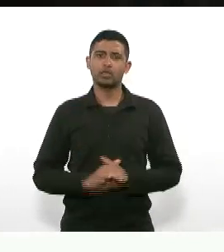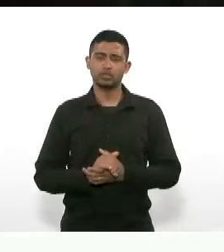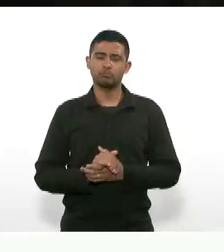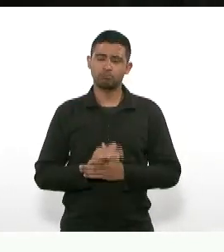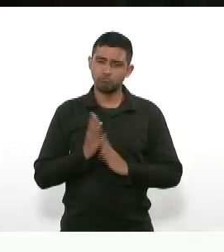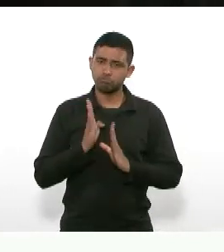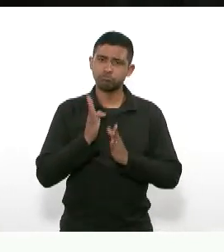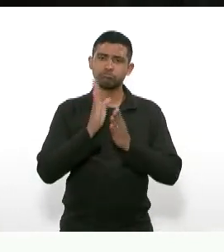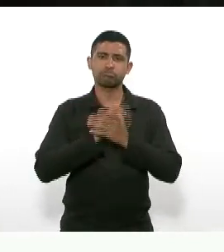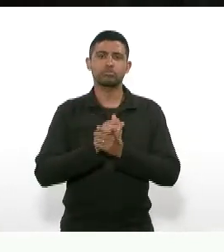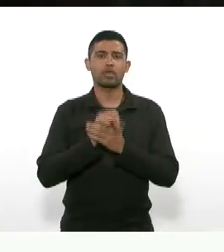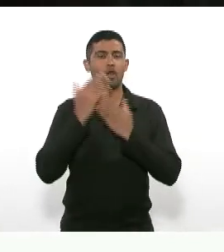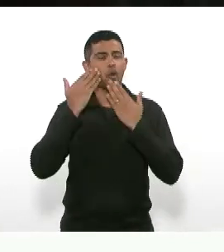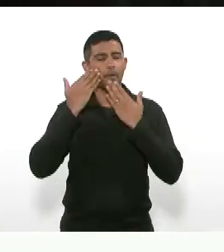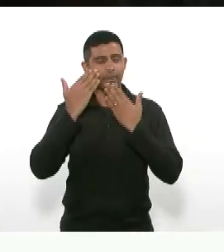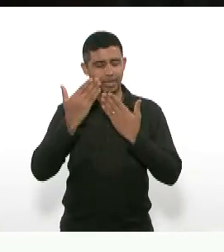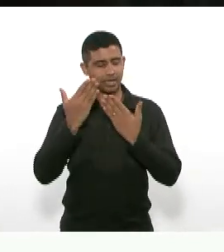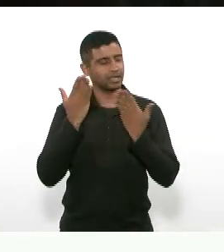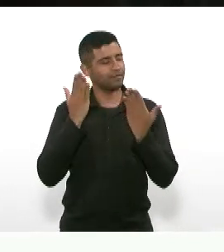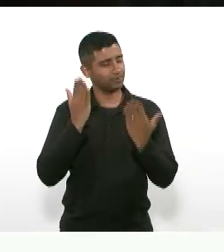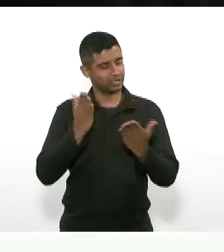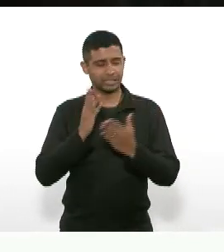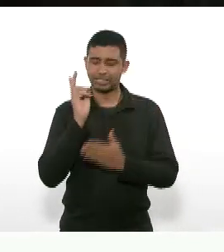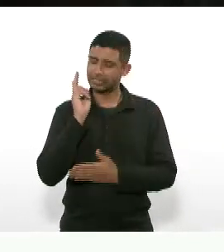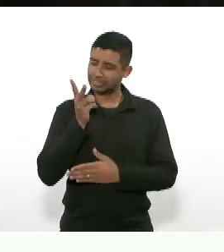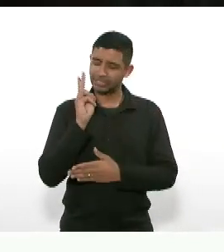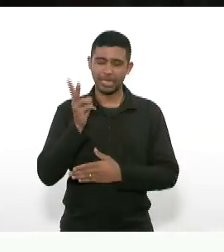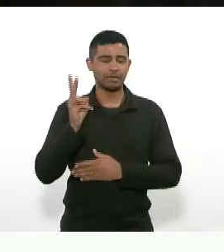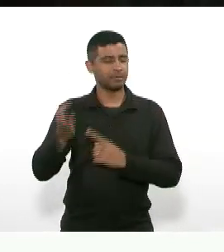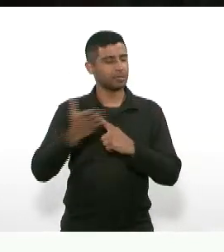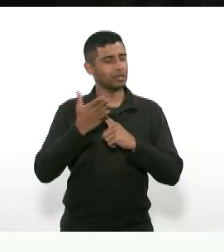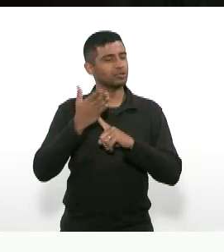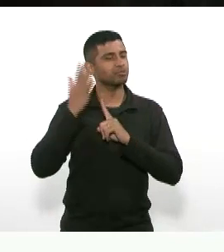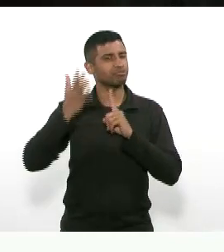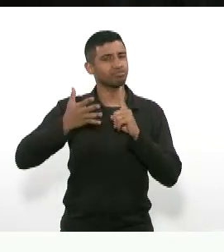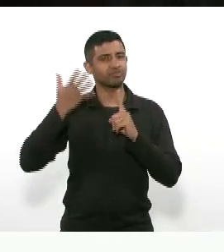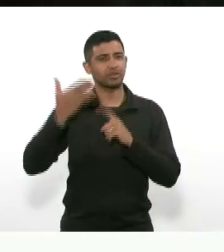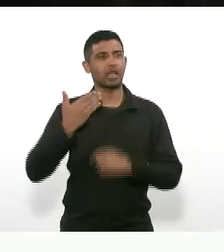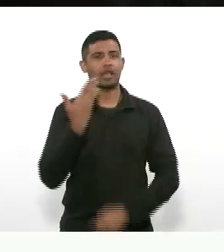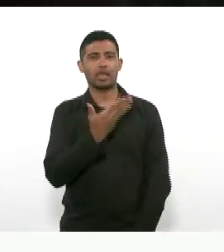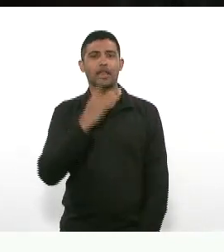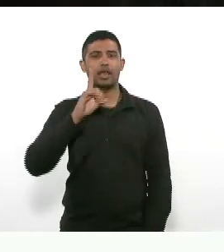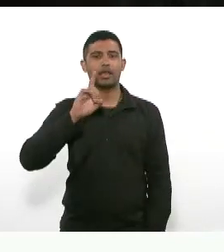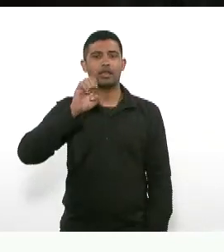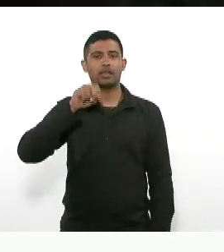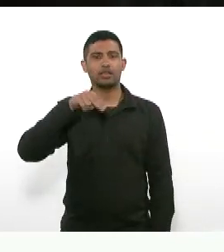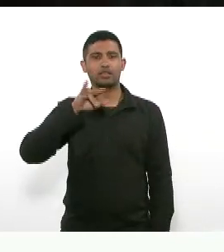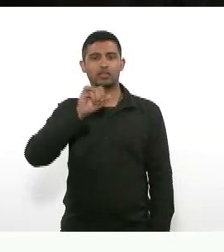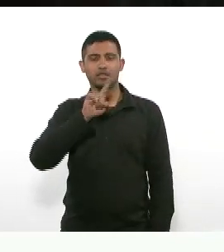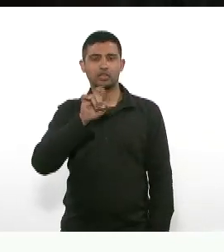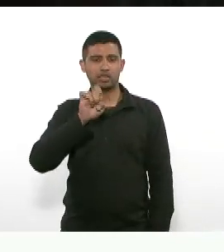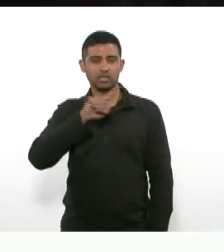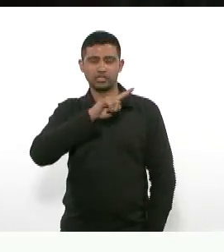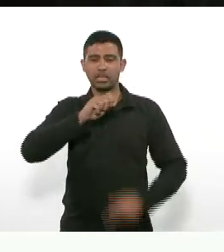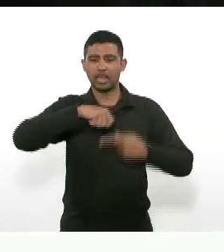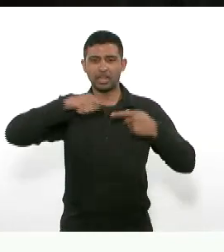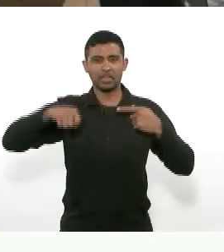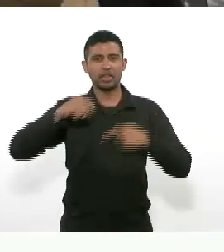conduzida. Obrigada pela tua sempre oportuna contribuição, doutora Denise, da Associação dos